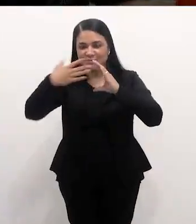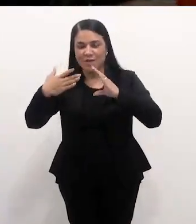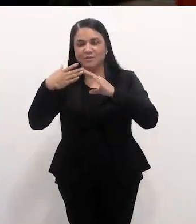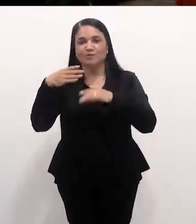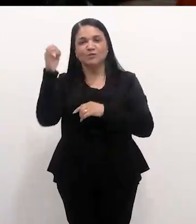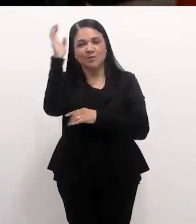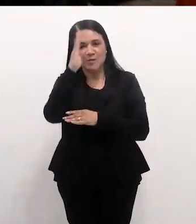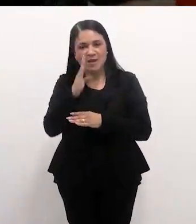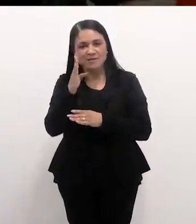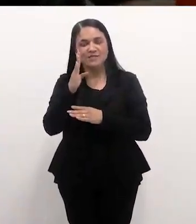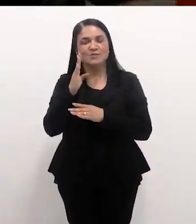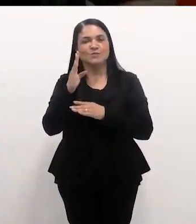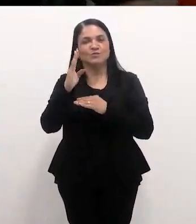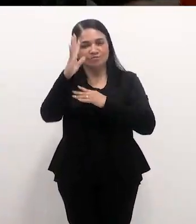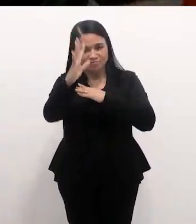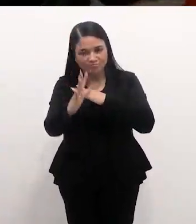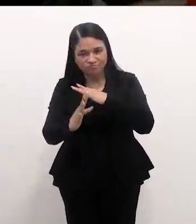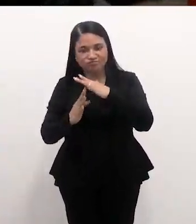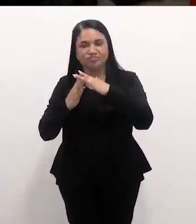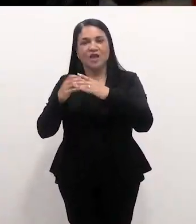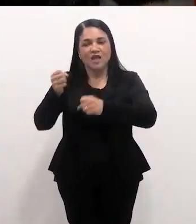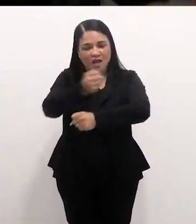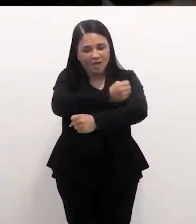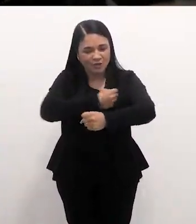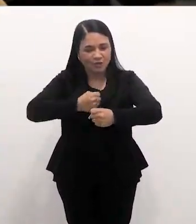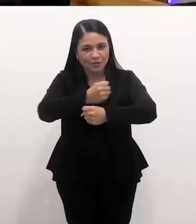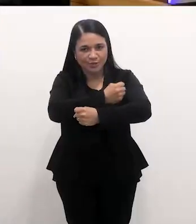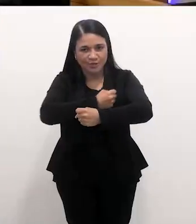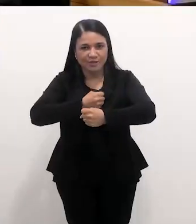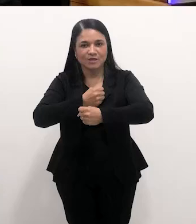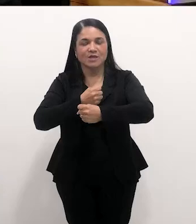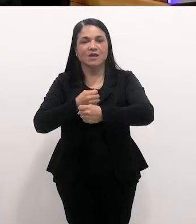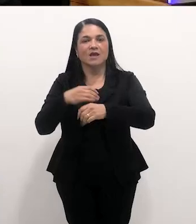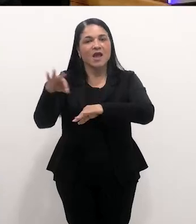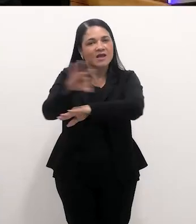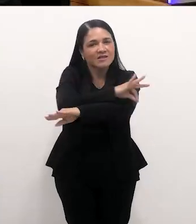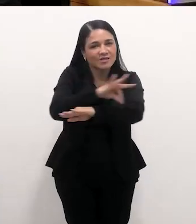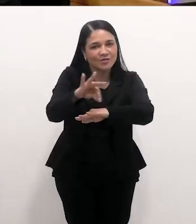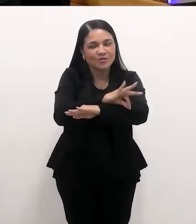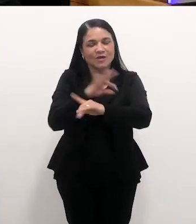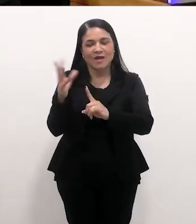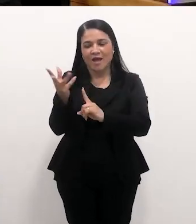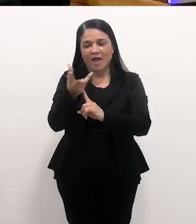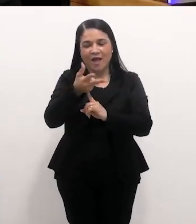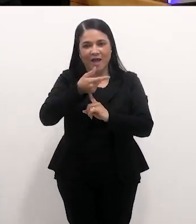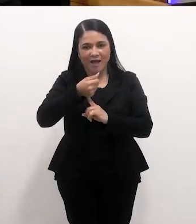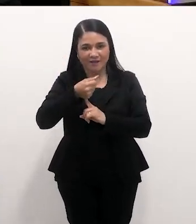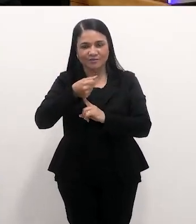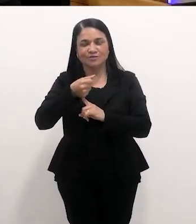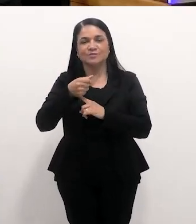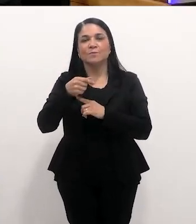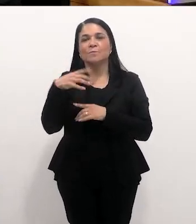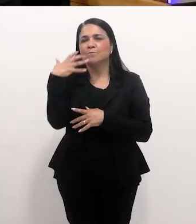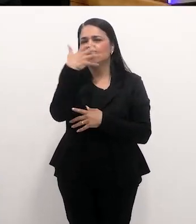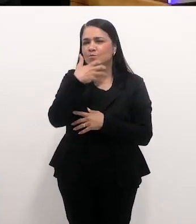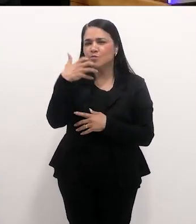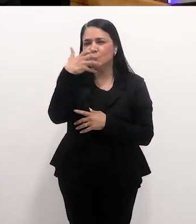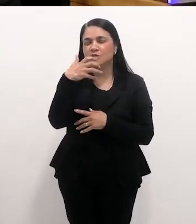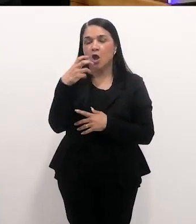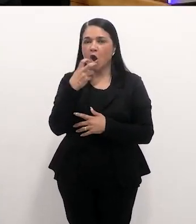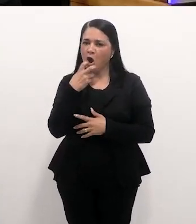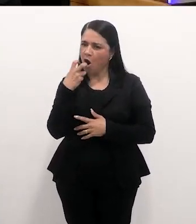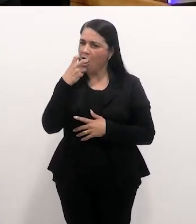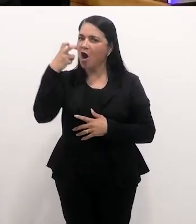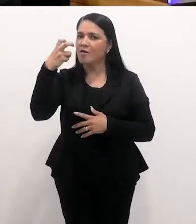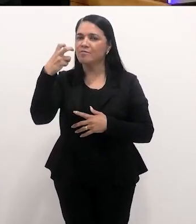italiano no Brasil, chama essa contribuição italiana no Brasil. Então pega gastronomia, pega a arquitetura, artes plásticas,